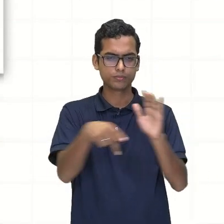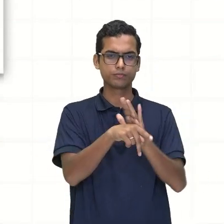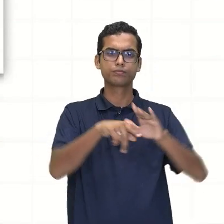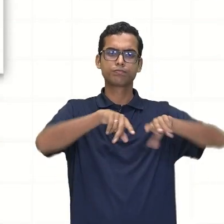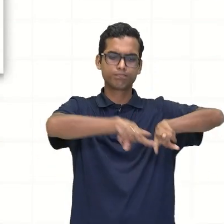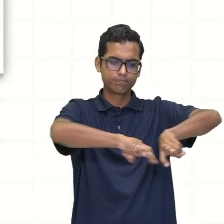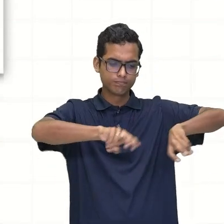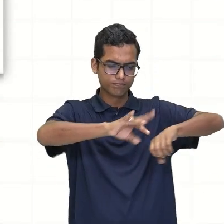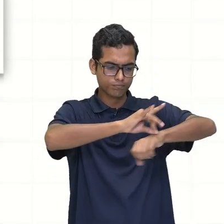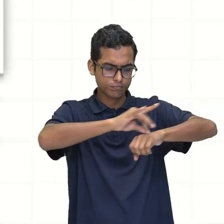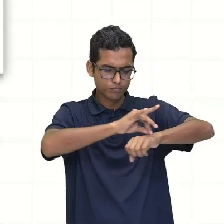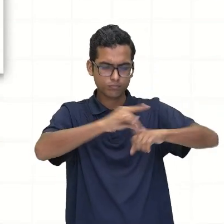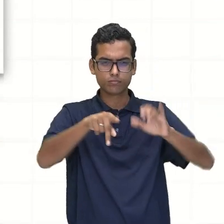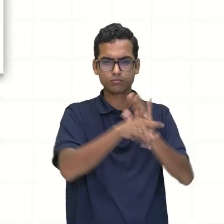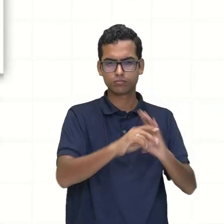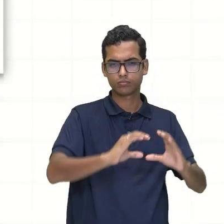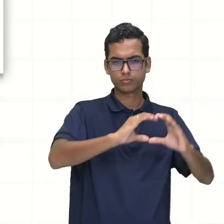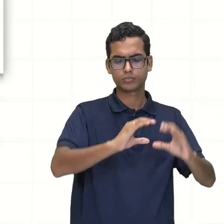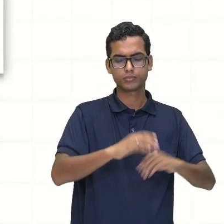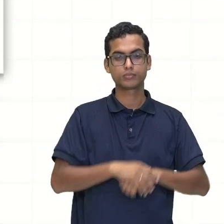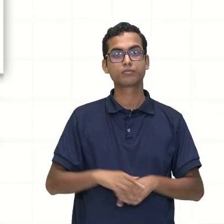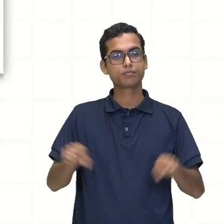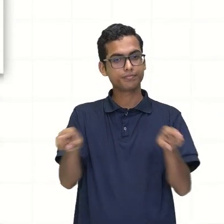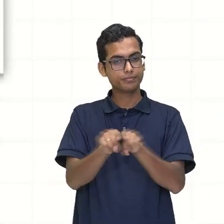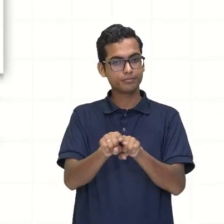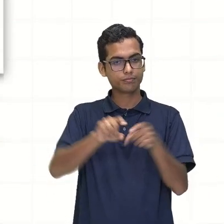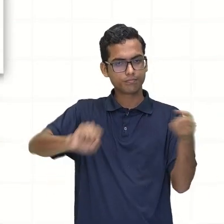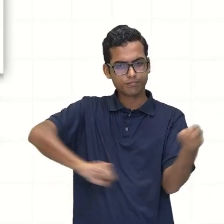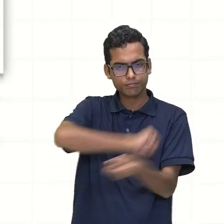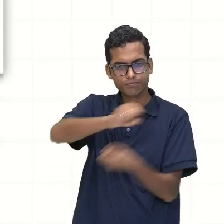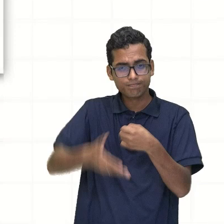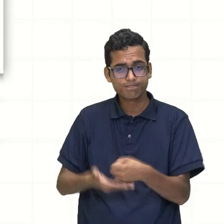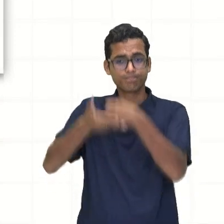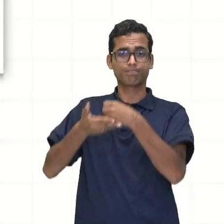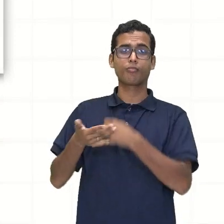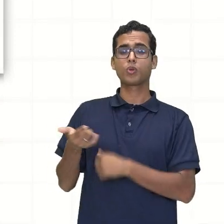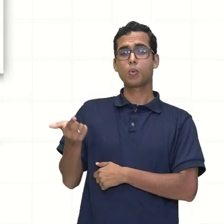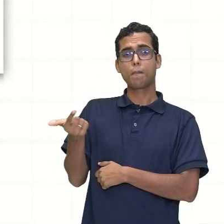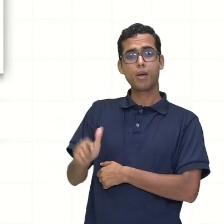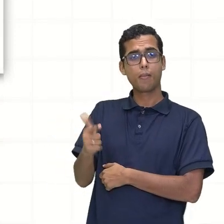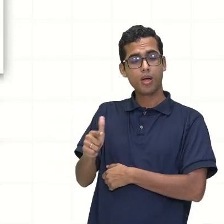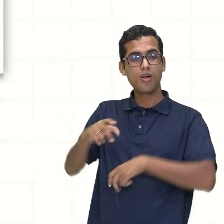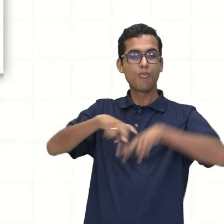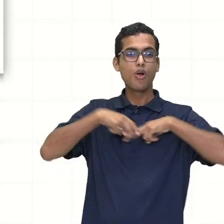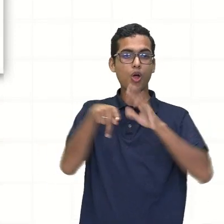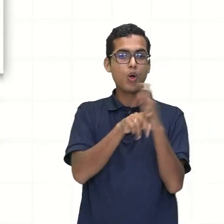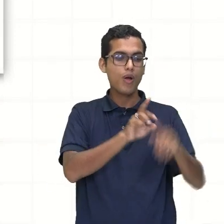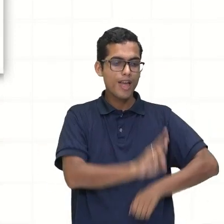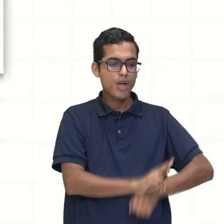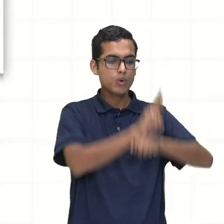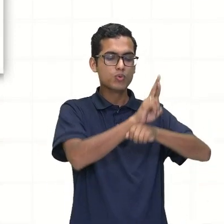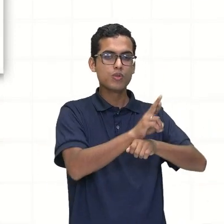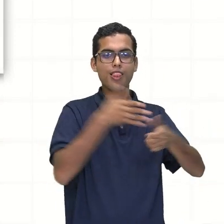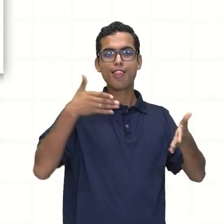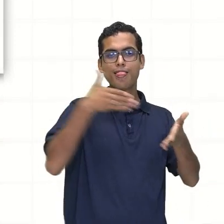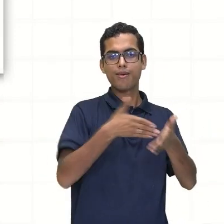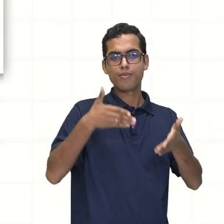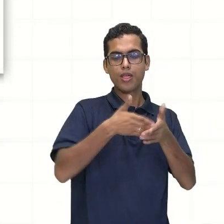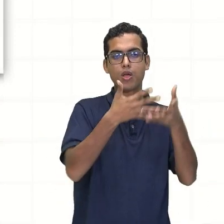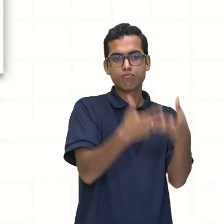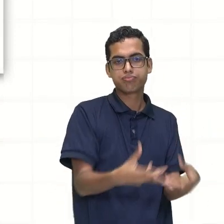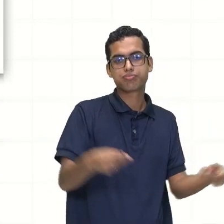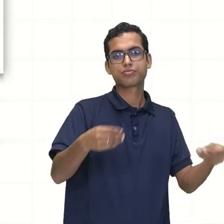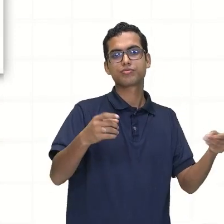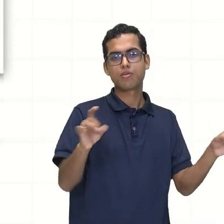uma desvantagem. A insustentabilidade, né? Um recurso finito e não renovável com reservas que se esgotarão em